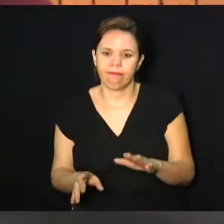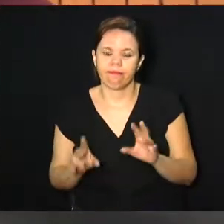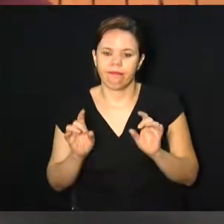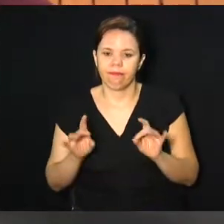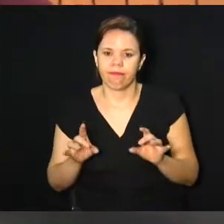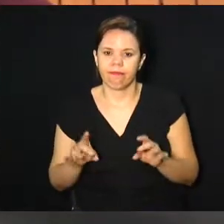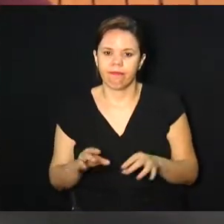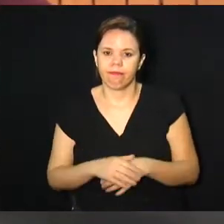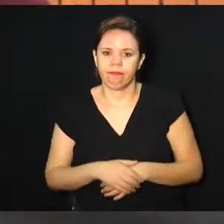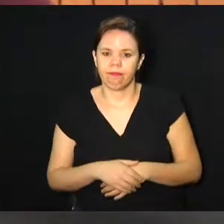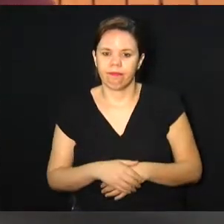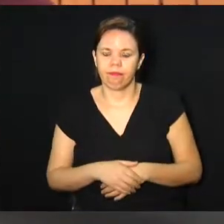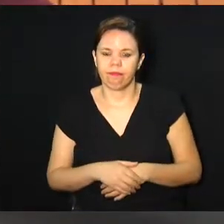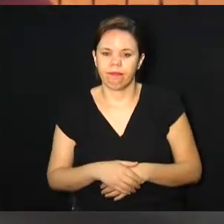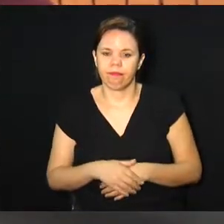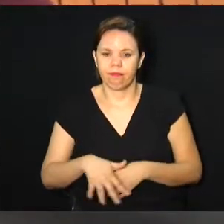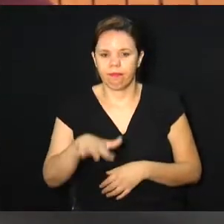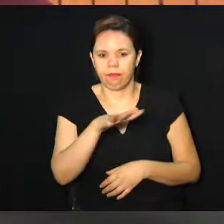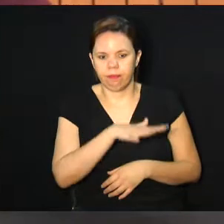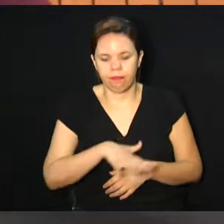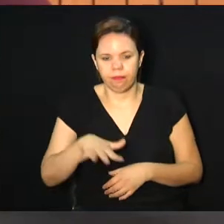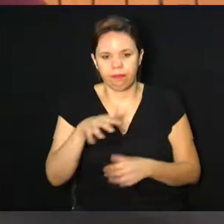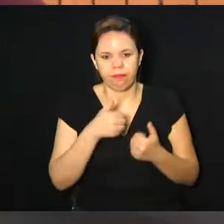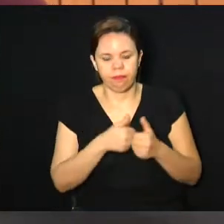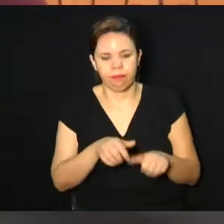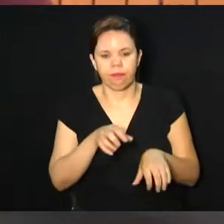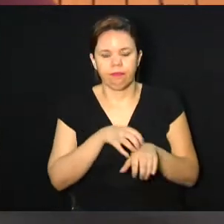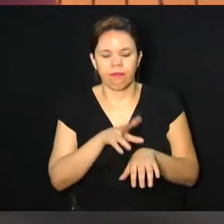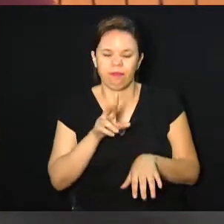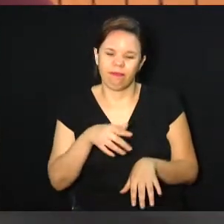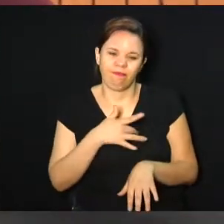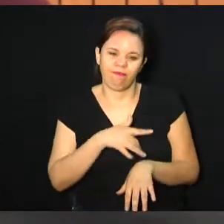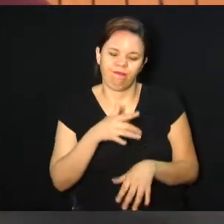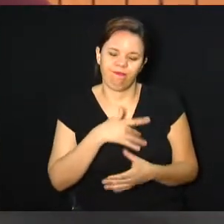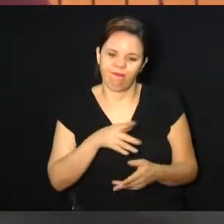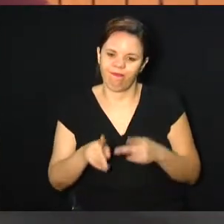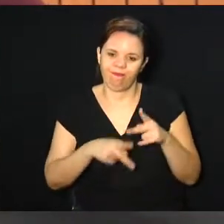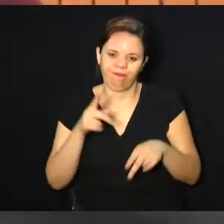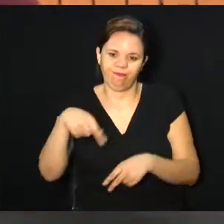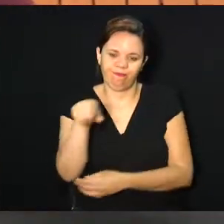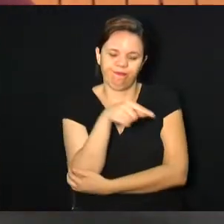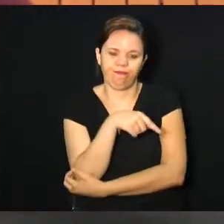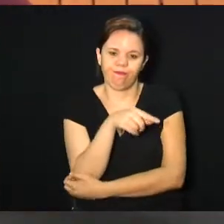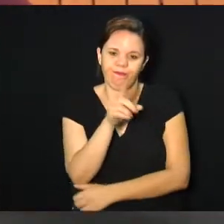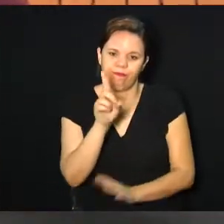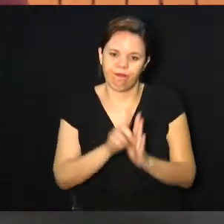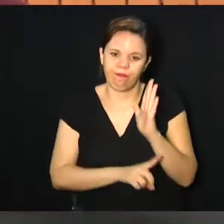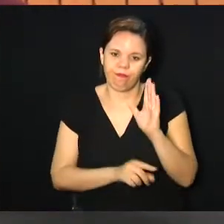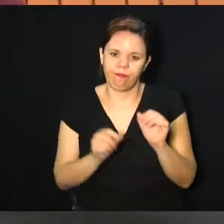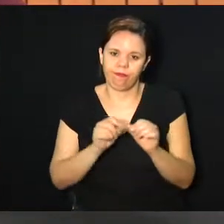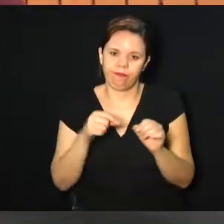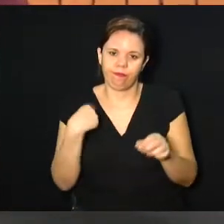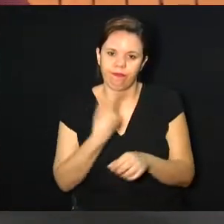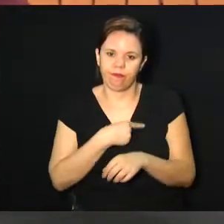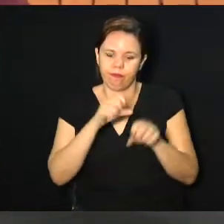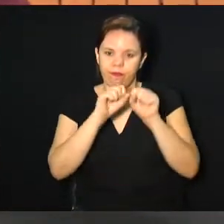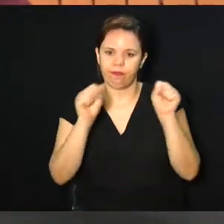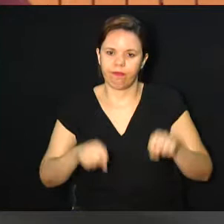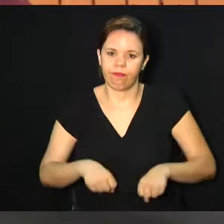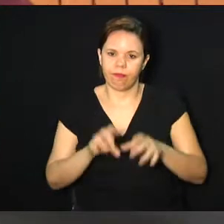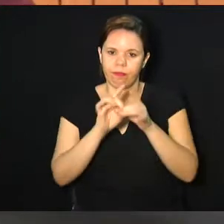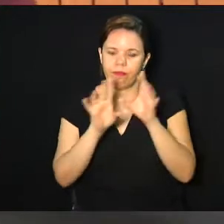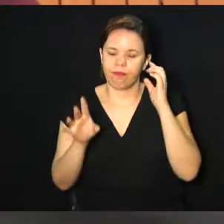especialmente no setor de transportes da cidade. E isso é uma pena, porque a população é direito, faz parte do nosso sistema democrático